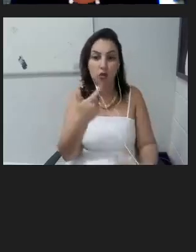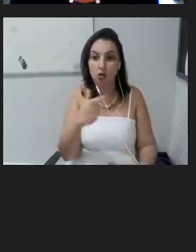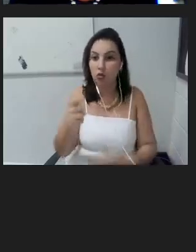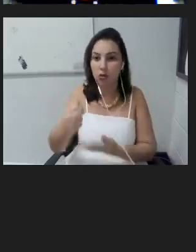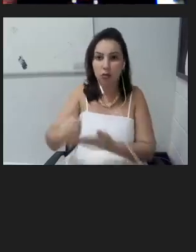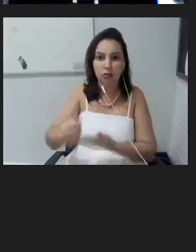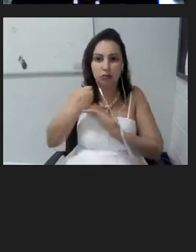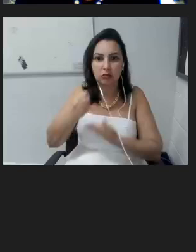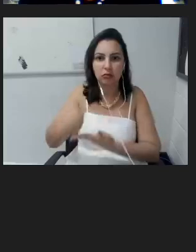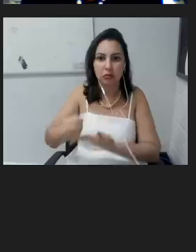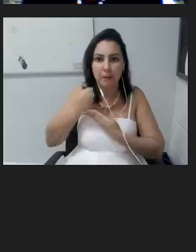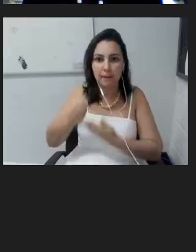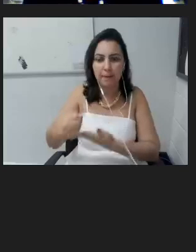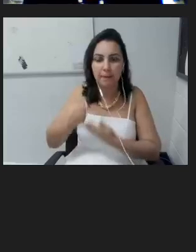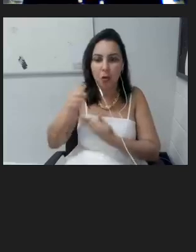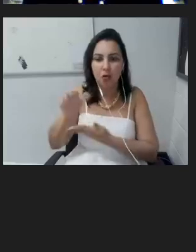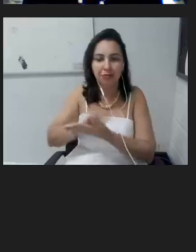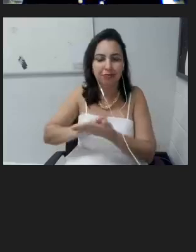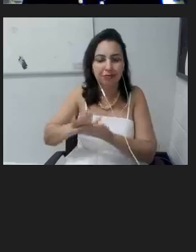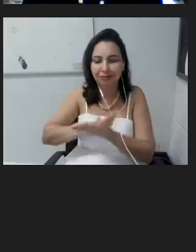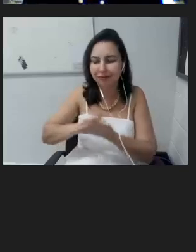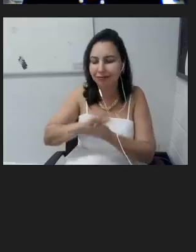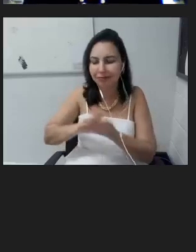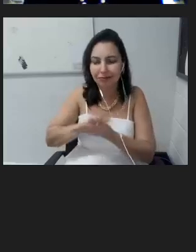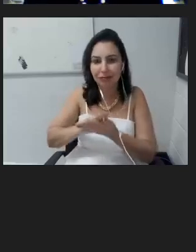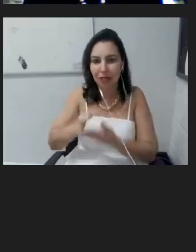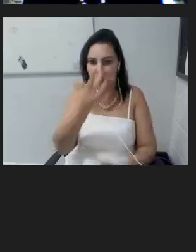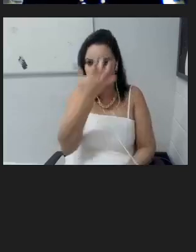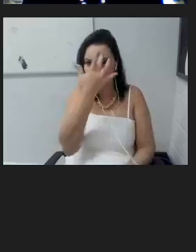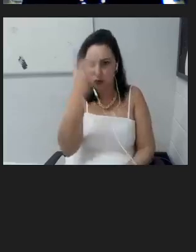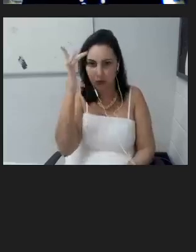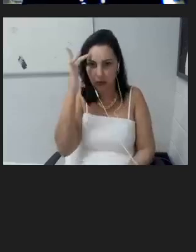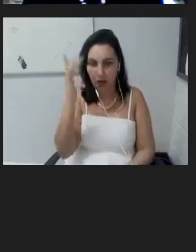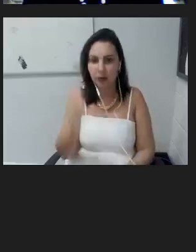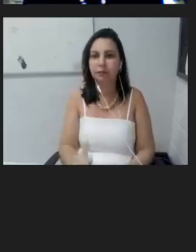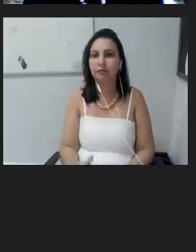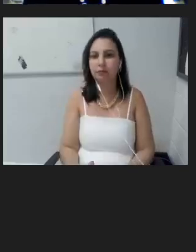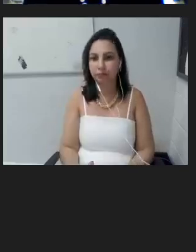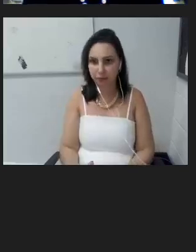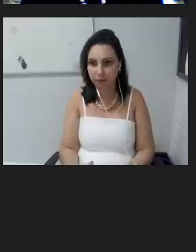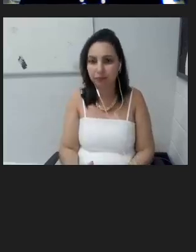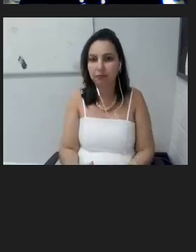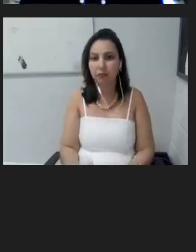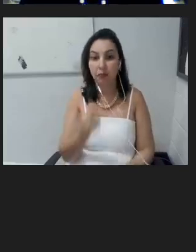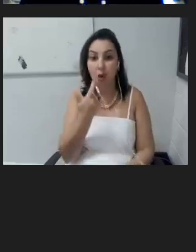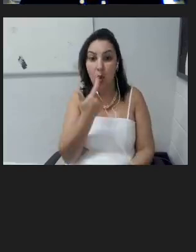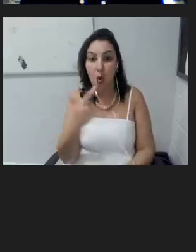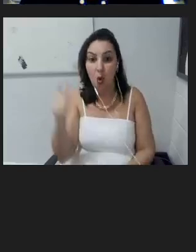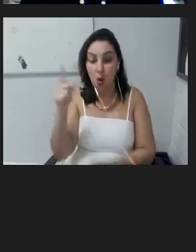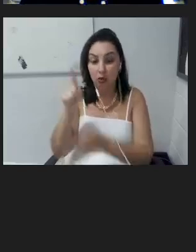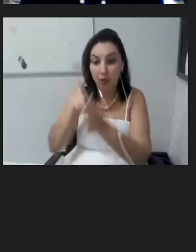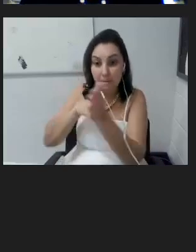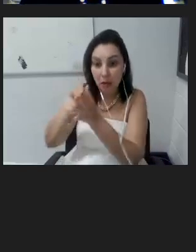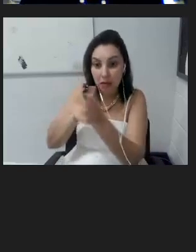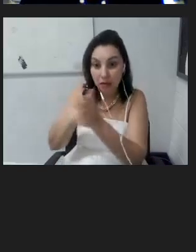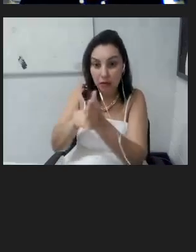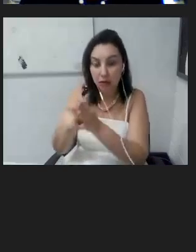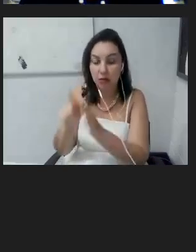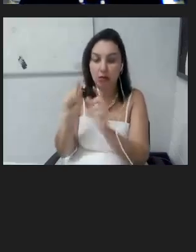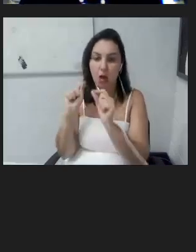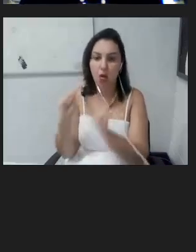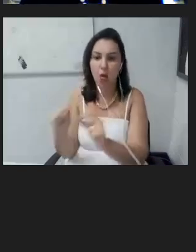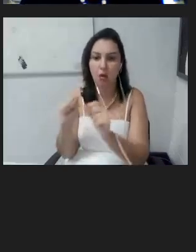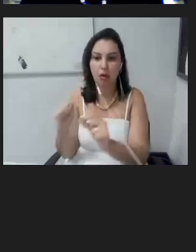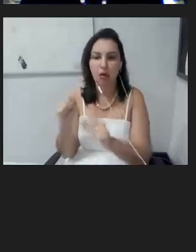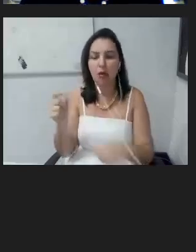em relação à sua saúde mental. Uma outra pesquisa, também aqui, vem falar